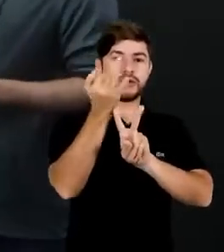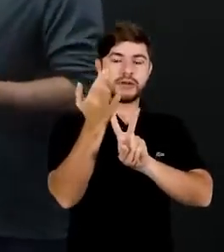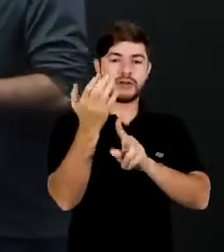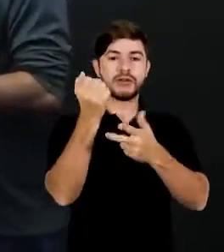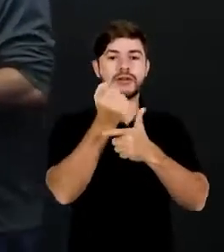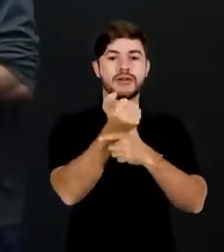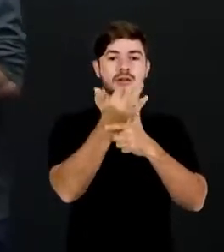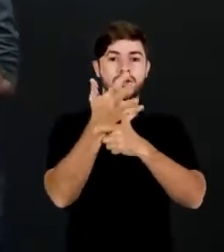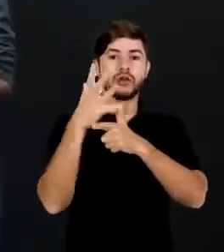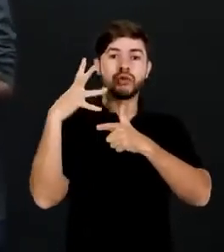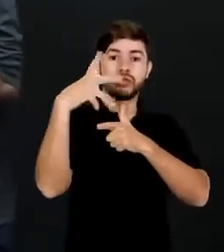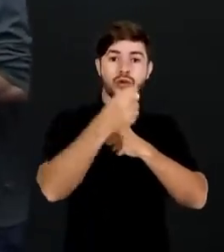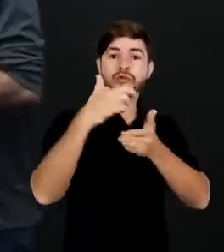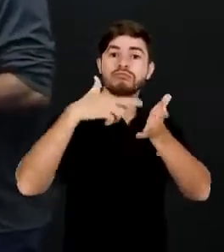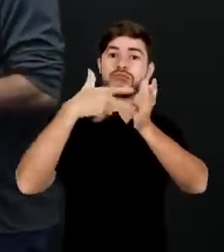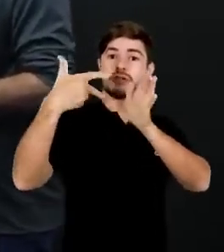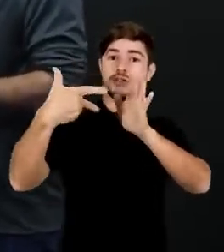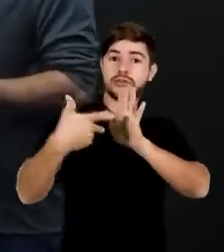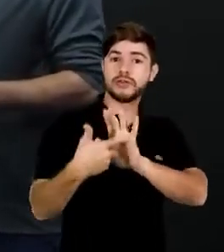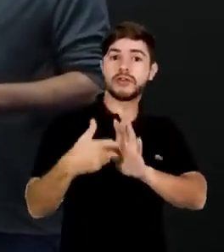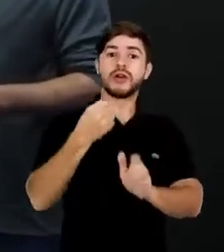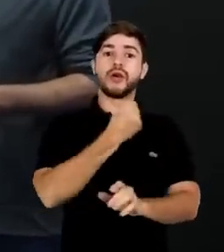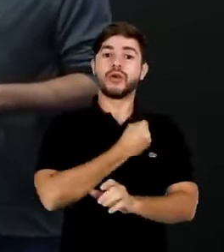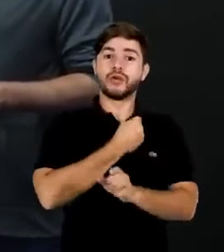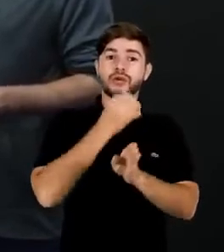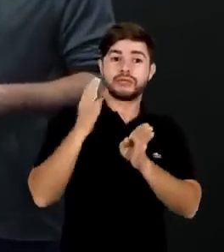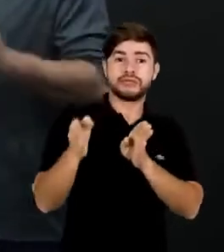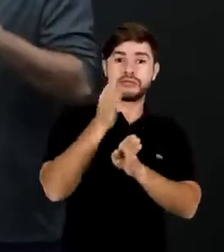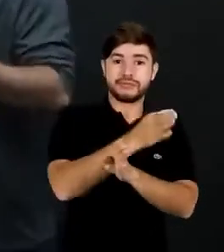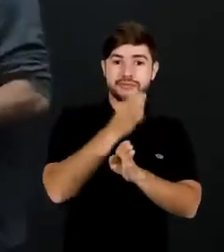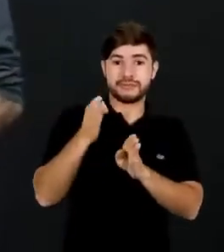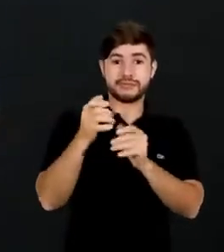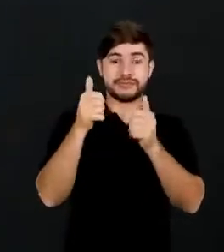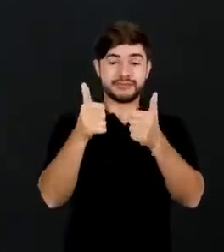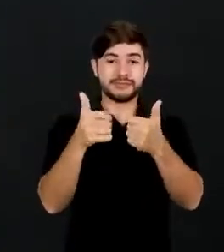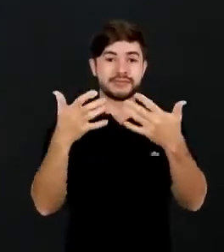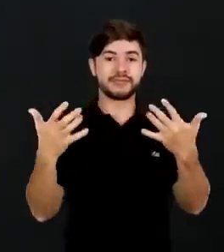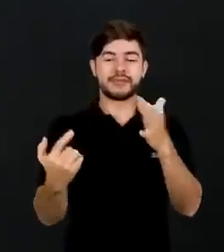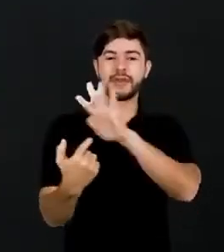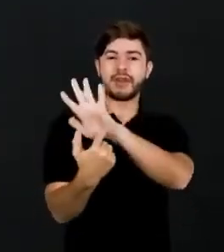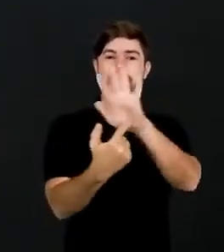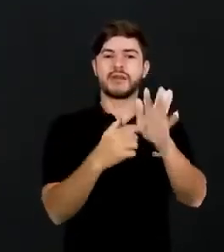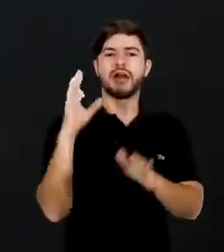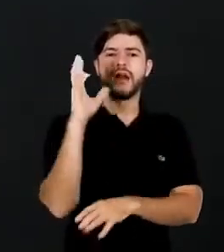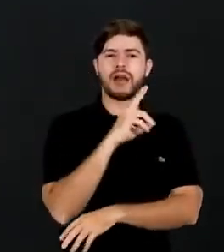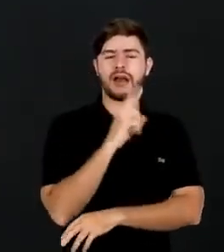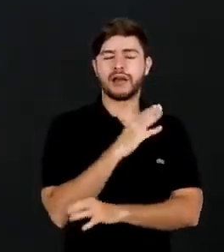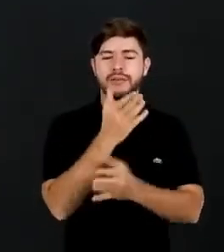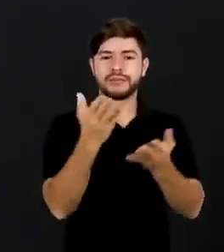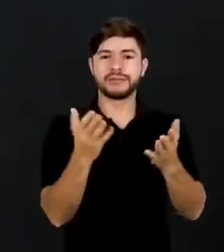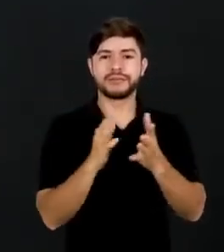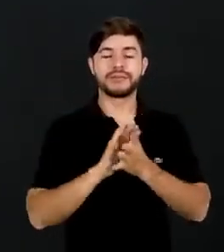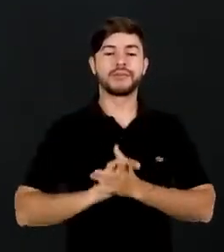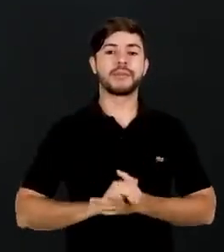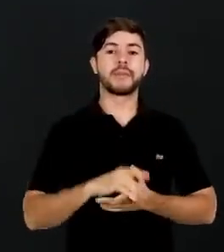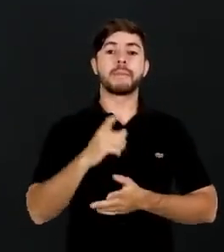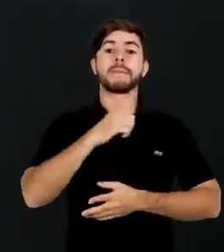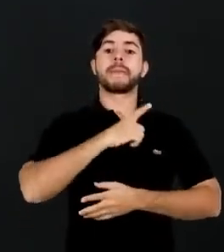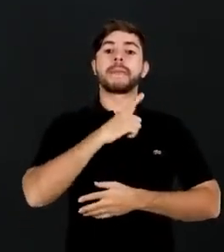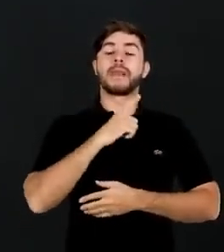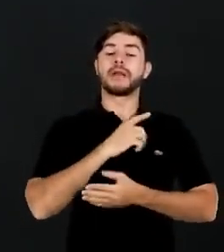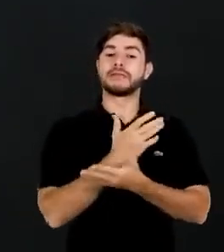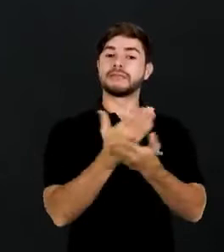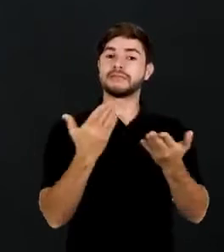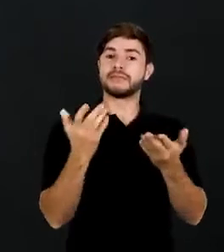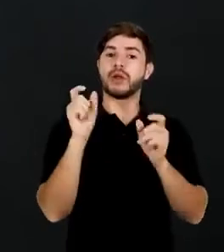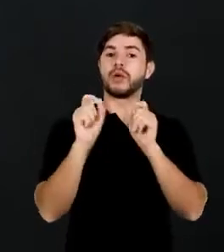todos eles são considerados números reais, tá bom? Agora deixa eu te mostrar rapidamente o seguinte. Nós temos aqui